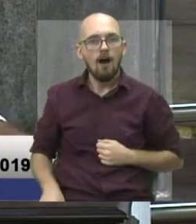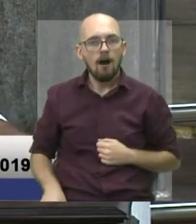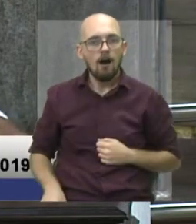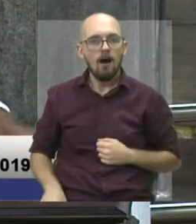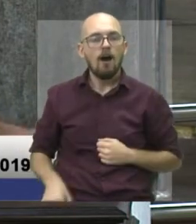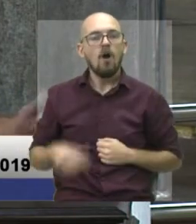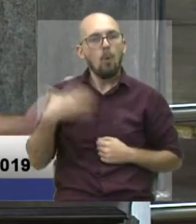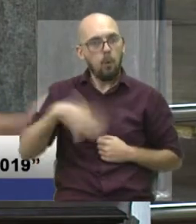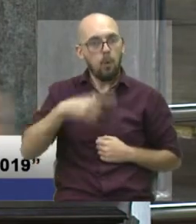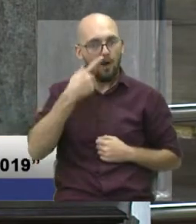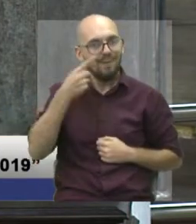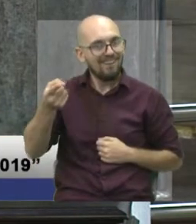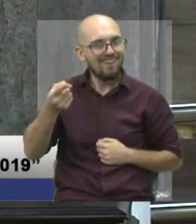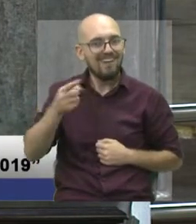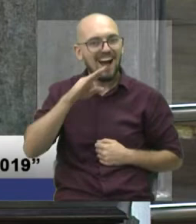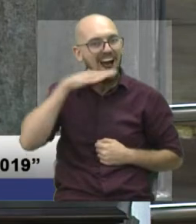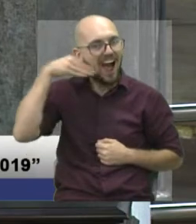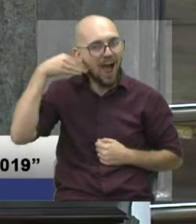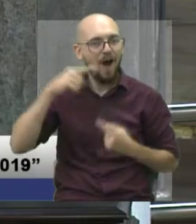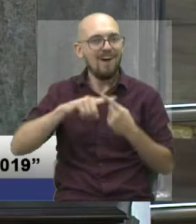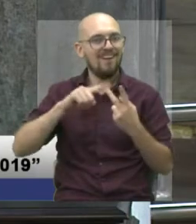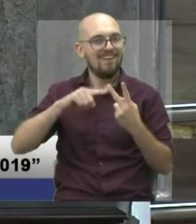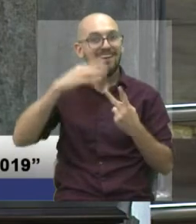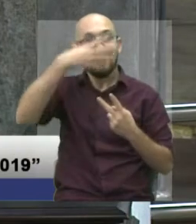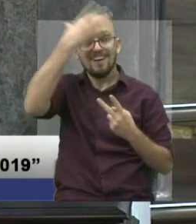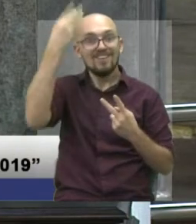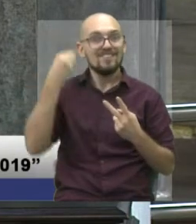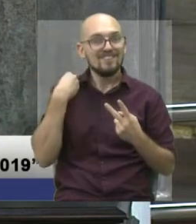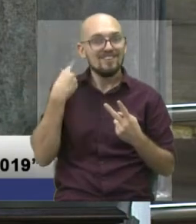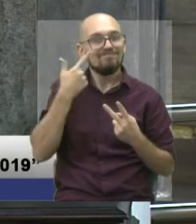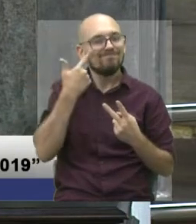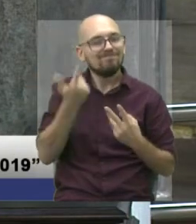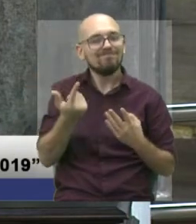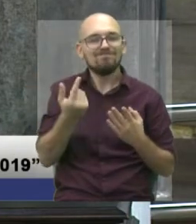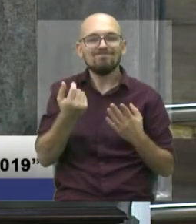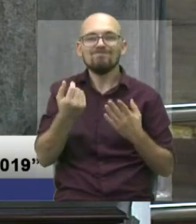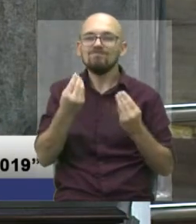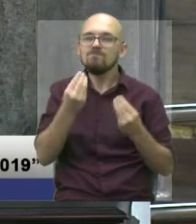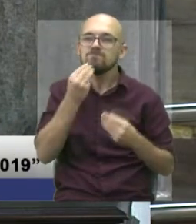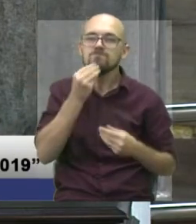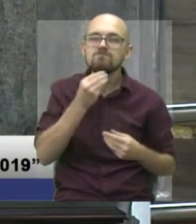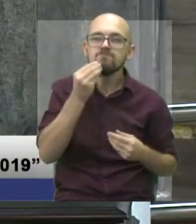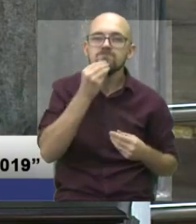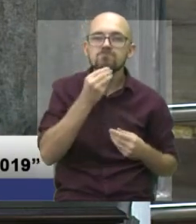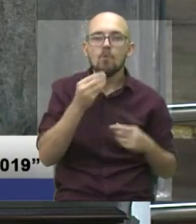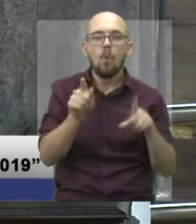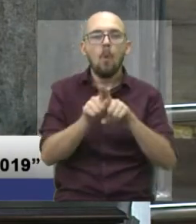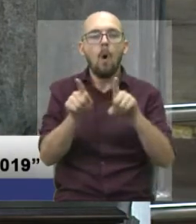Cléo. A gente enxerga nessa possibilidade uma desburocratização